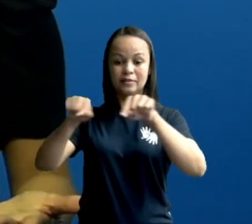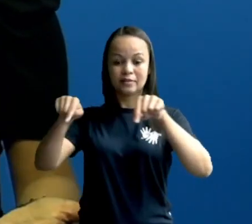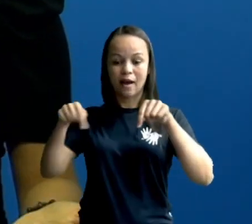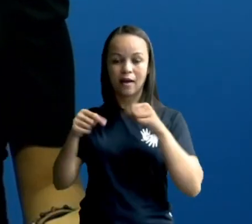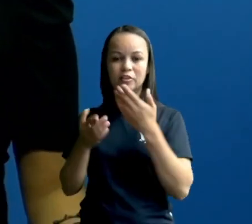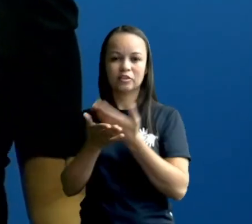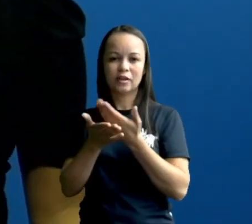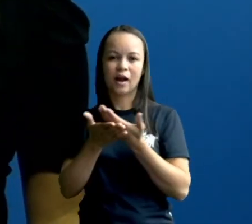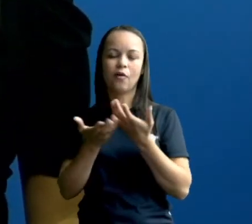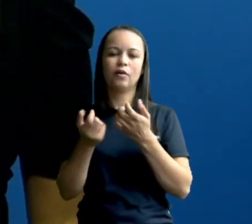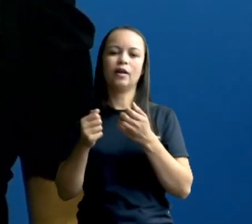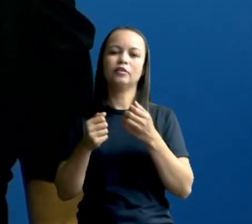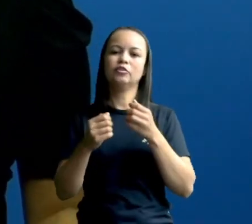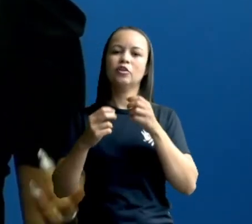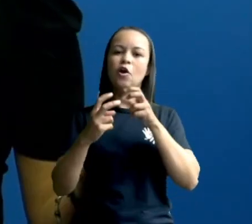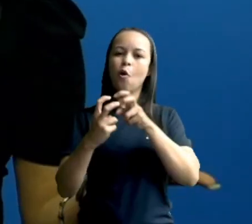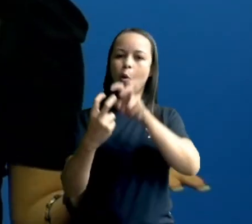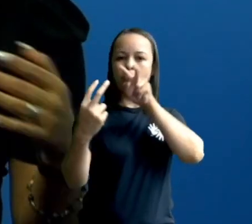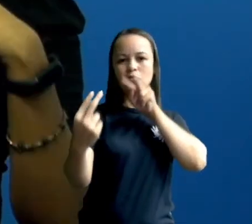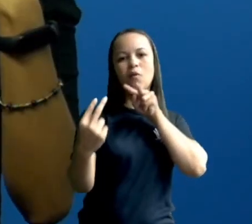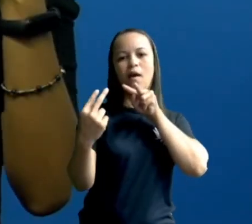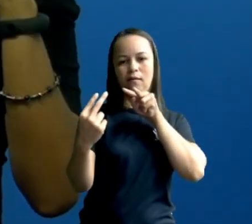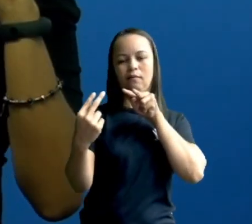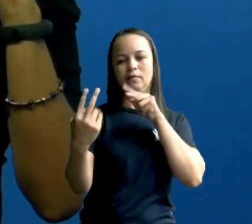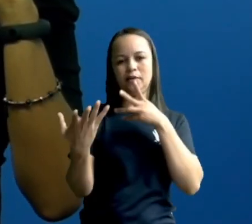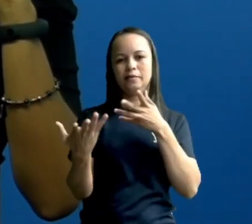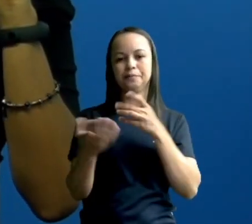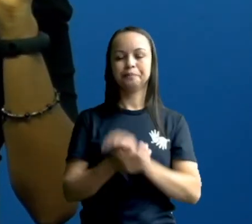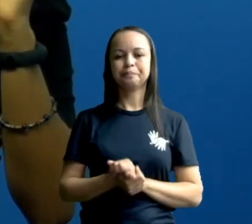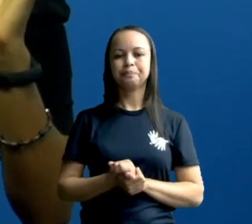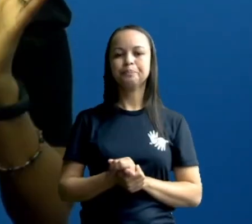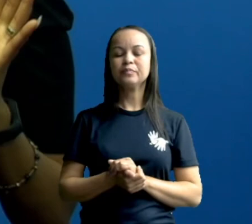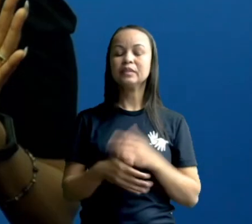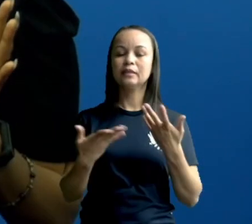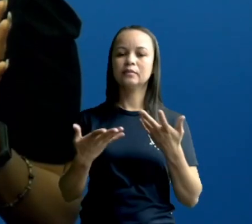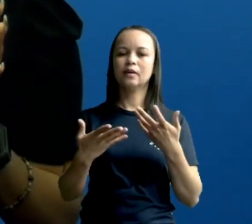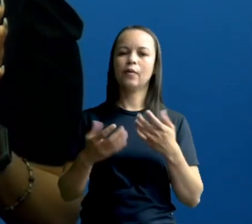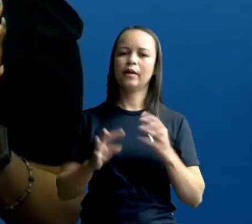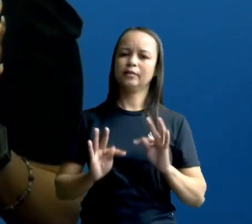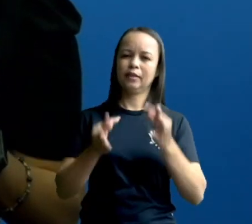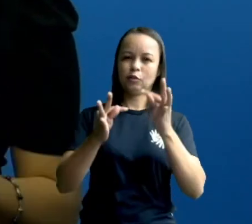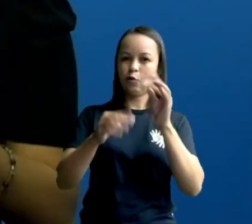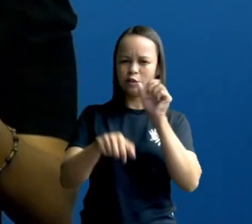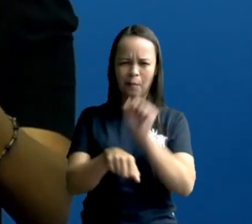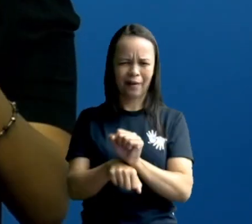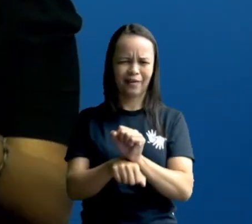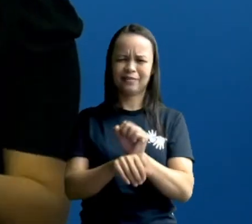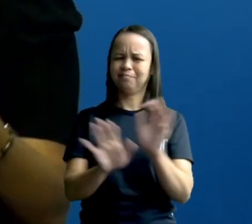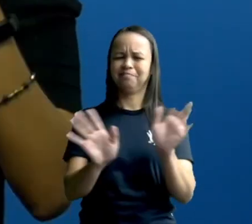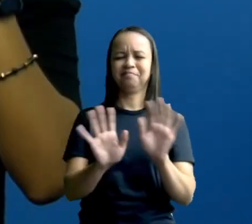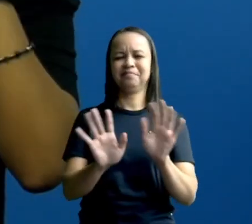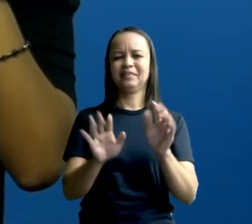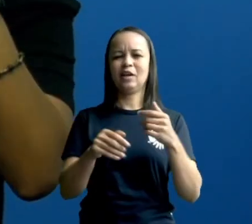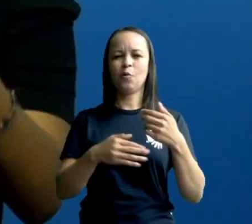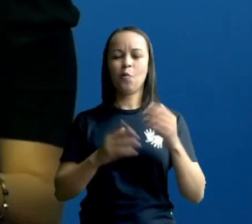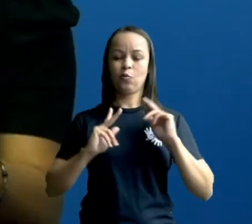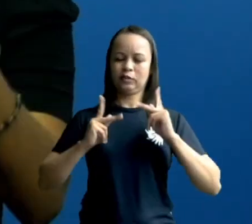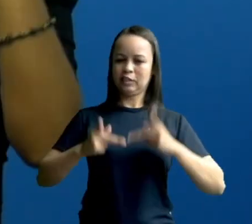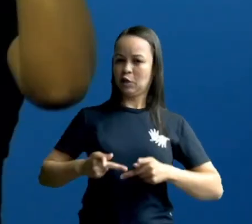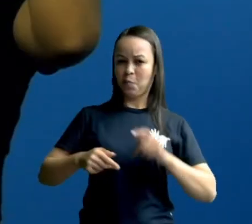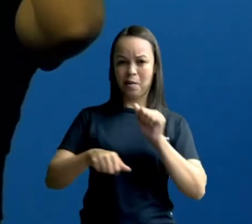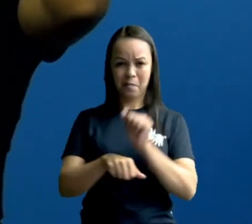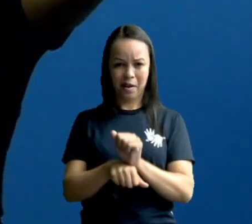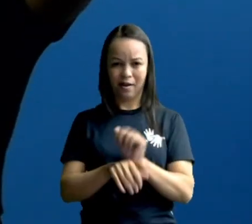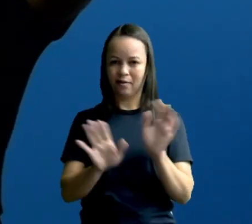aulas interativas online. E aí a tecnologia não para. O ser humano, ele não